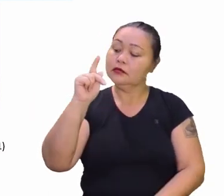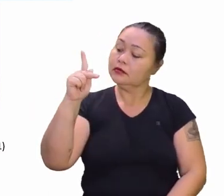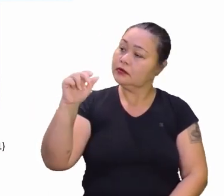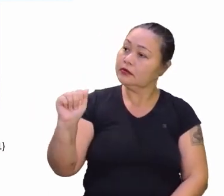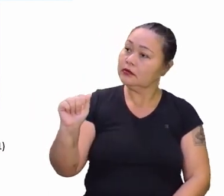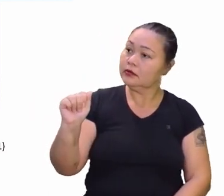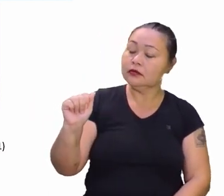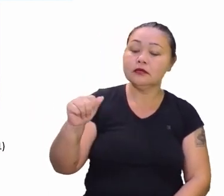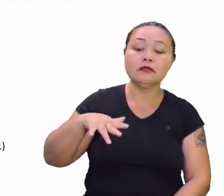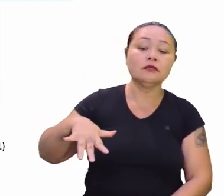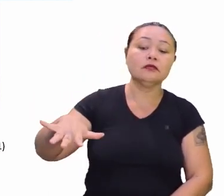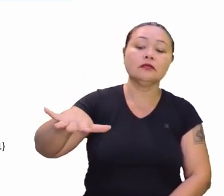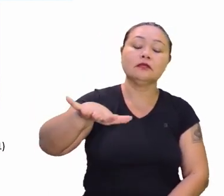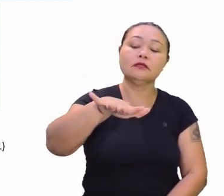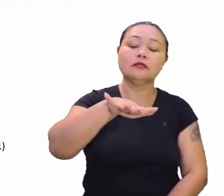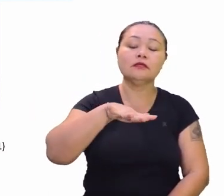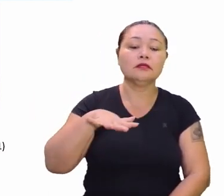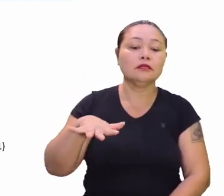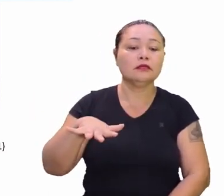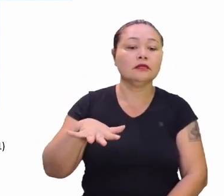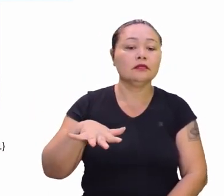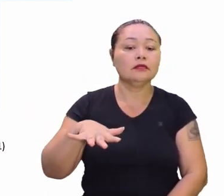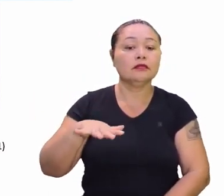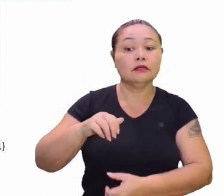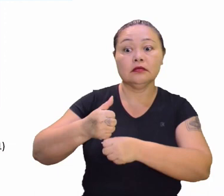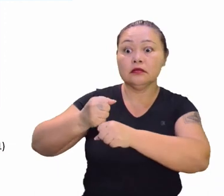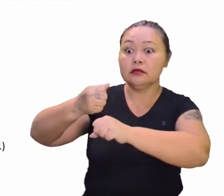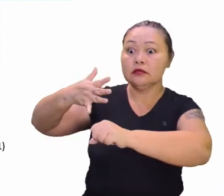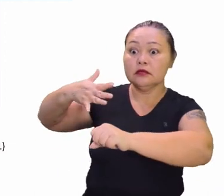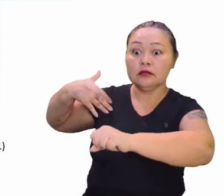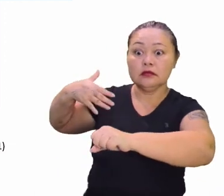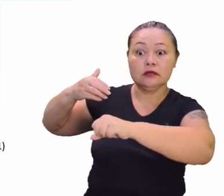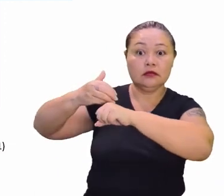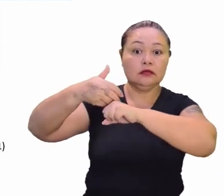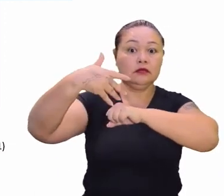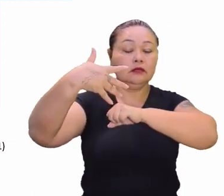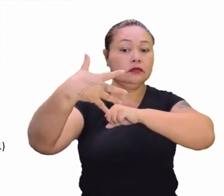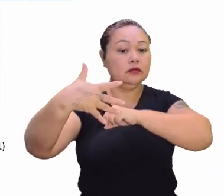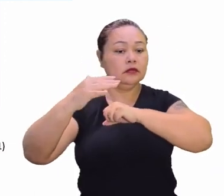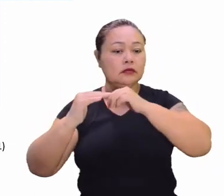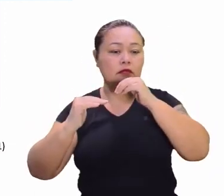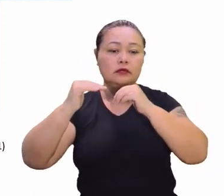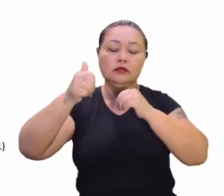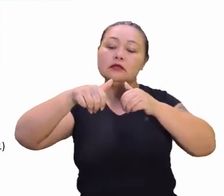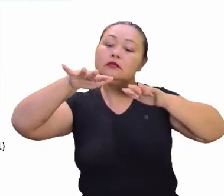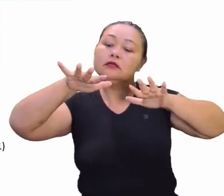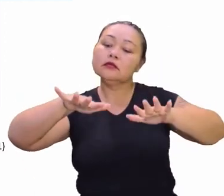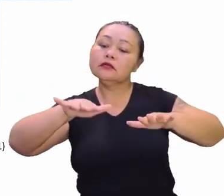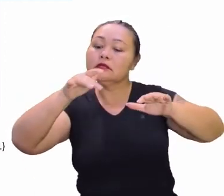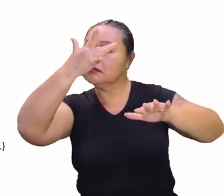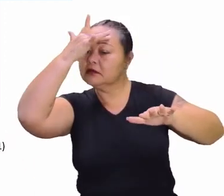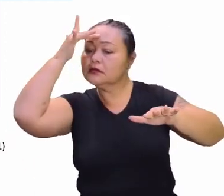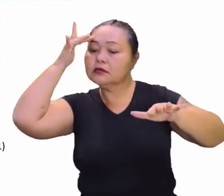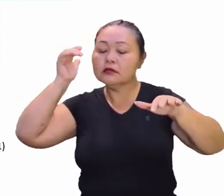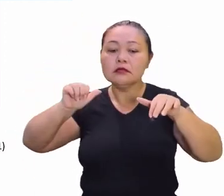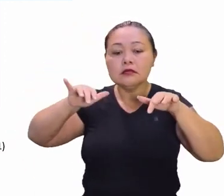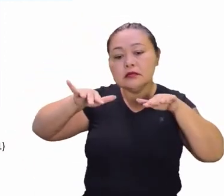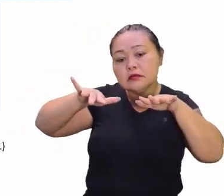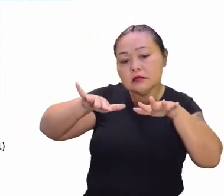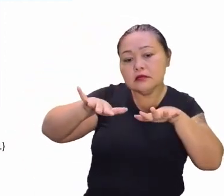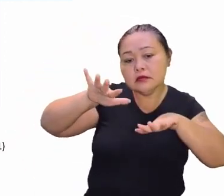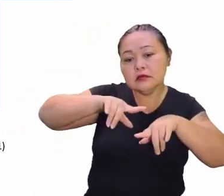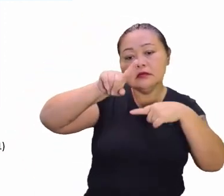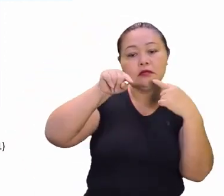APAs são áreas, em geral, extensas, com certo grau de ocupação humana e têm